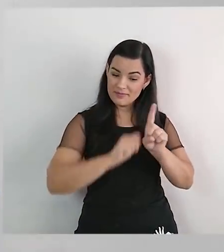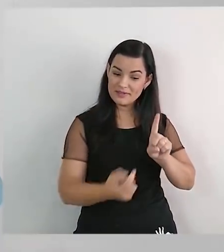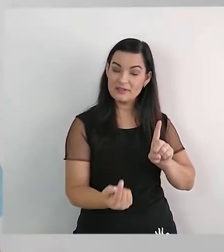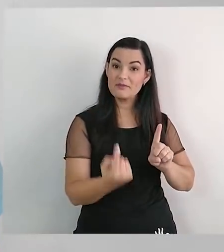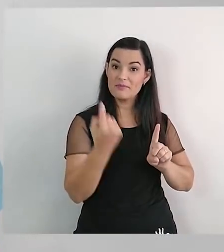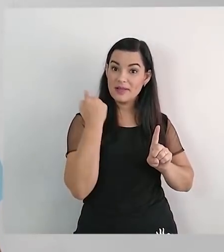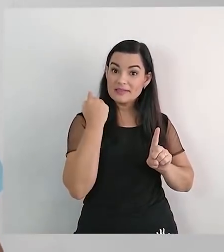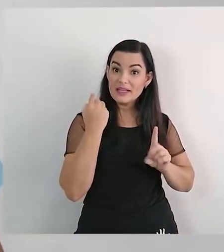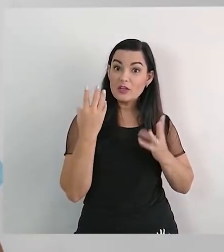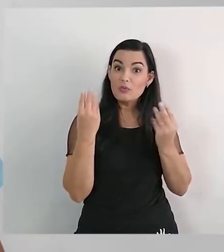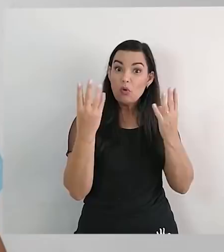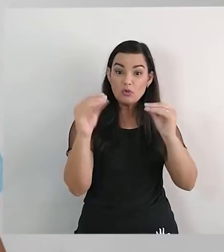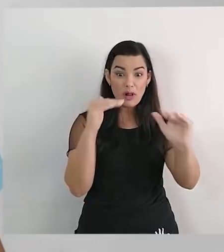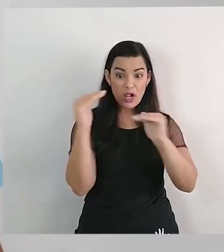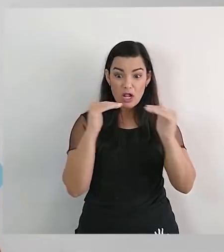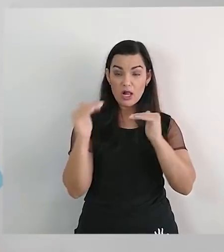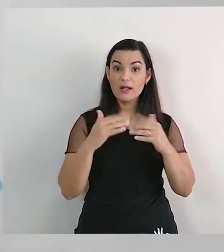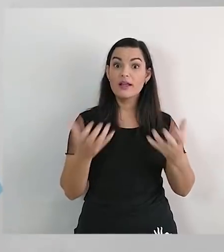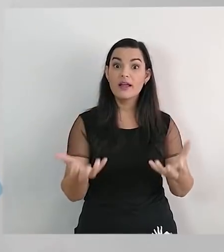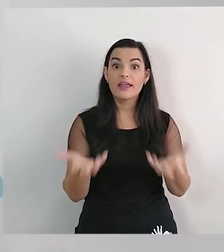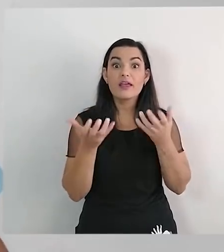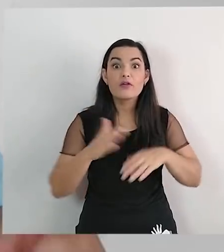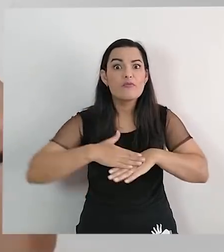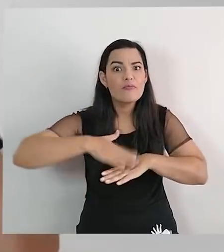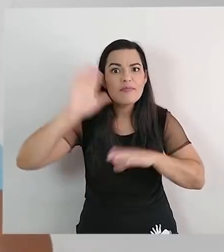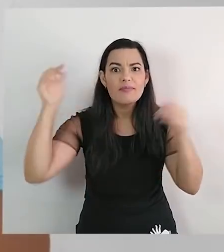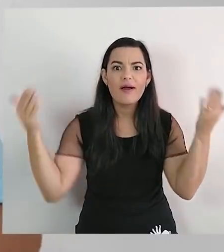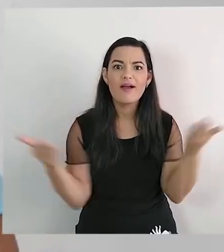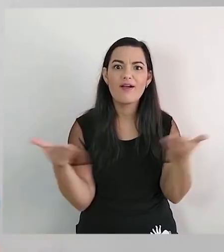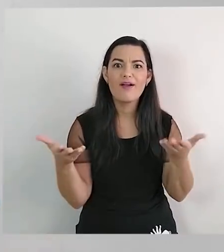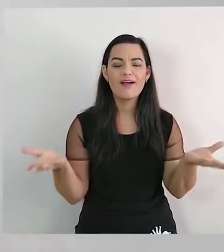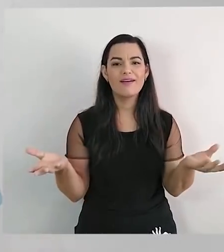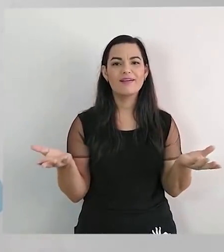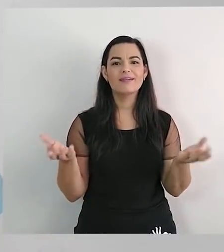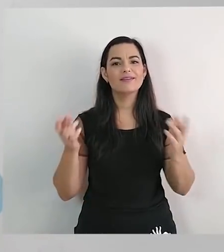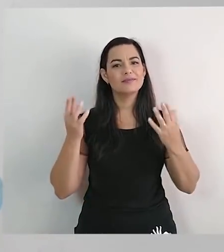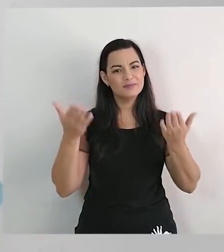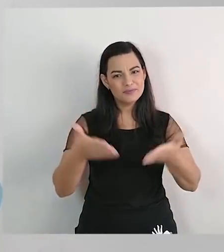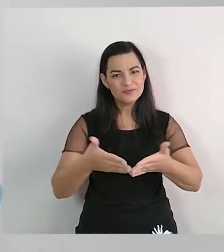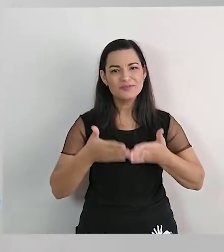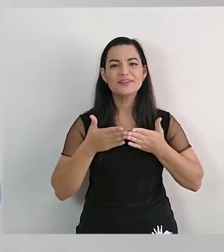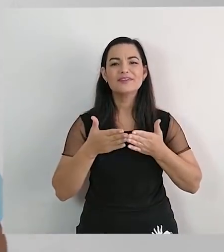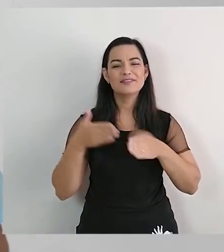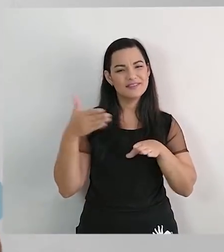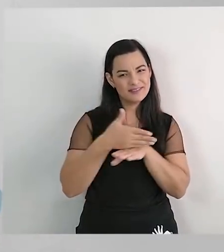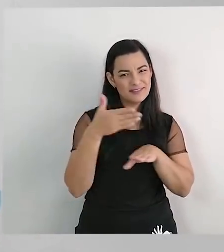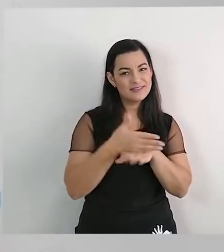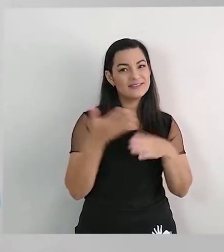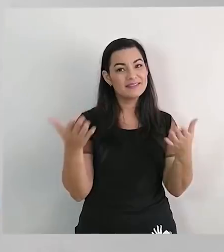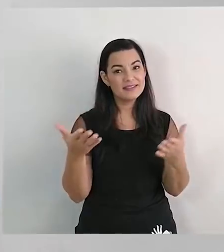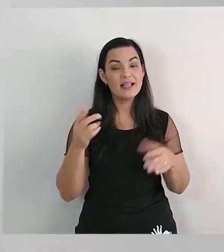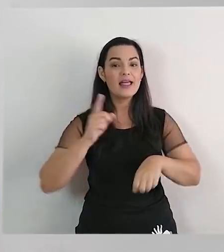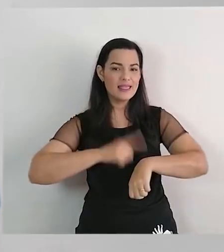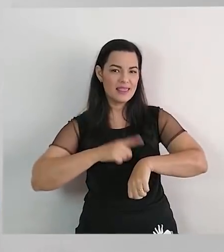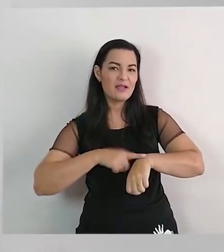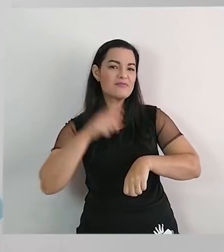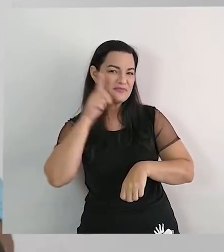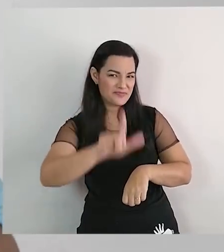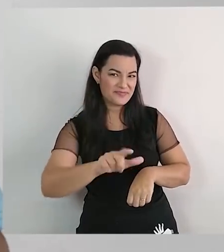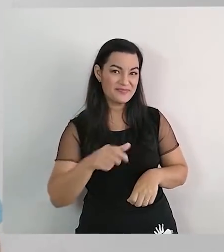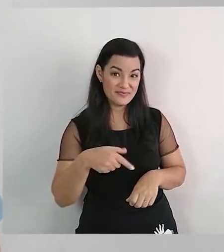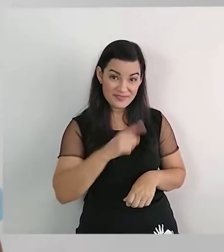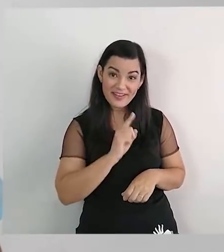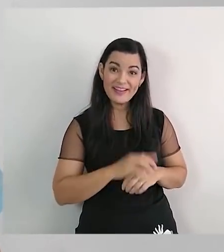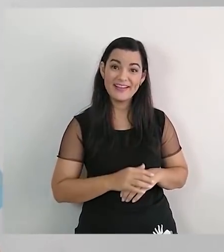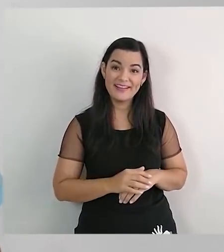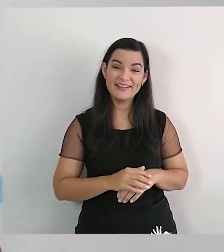sistematização que nós tivemos no programa do mês anterior. Então, eu conto com a participação de vocês. Ainda dá tempo, tá bom?